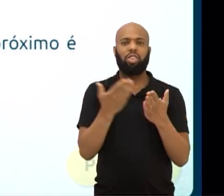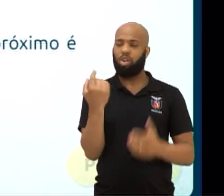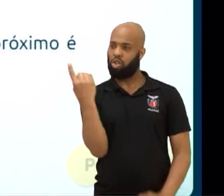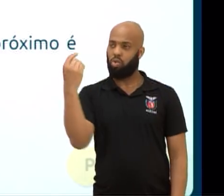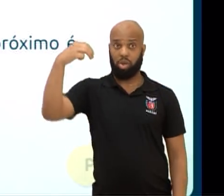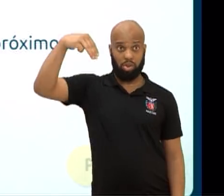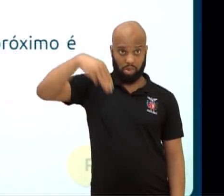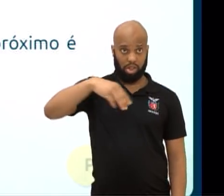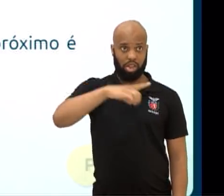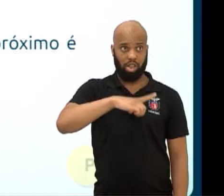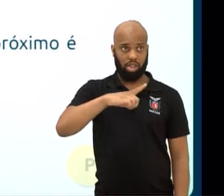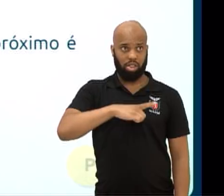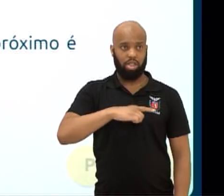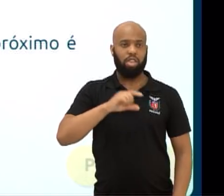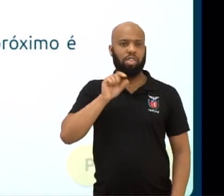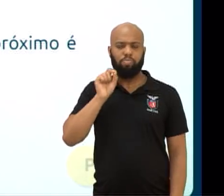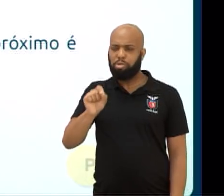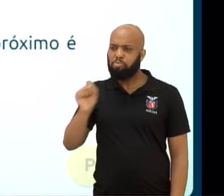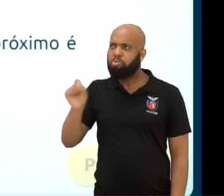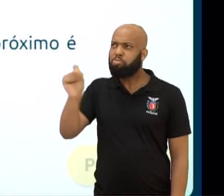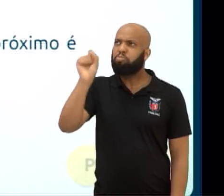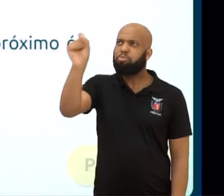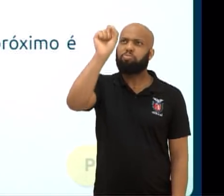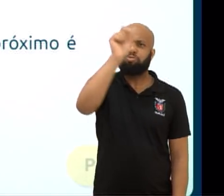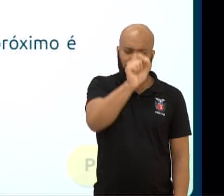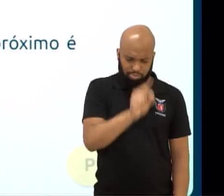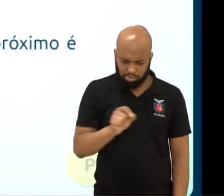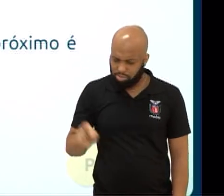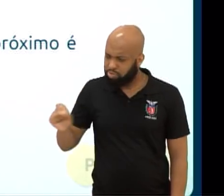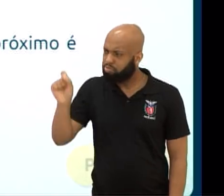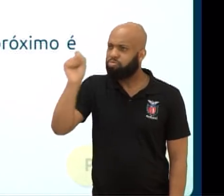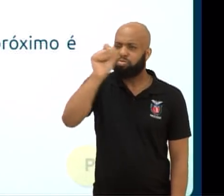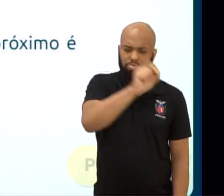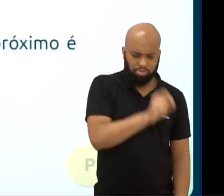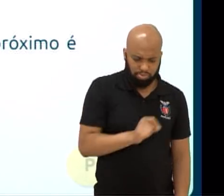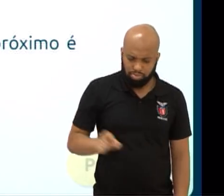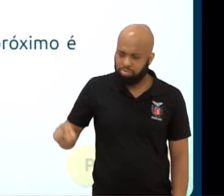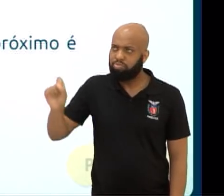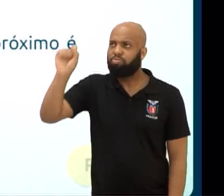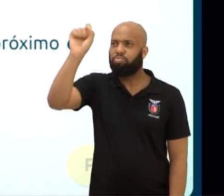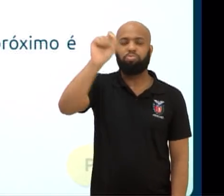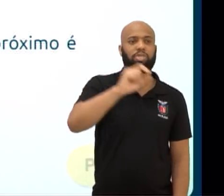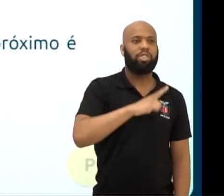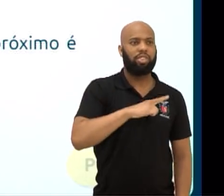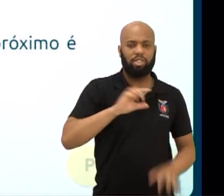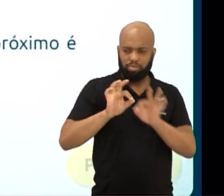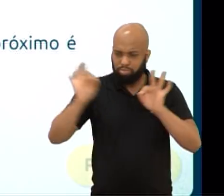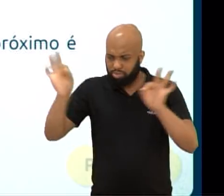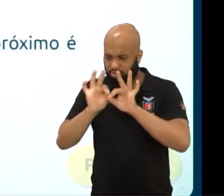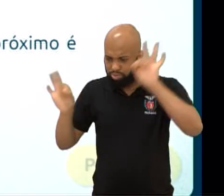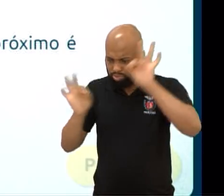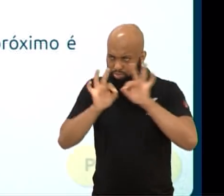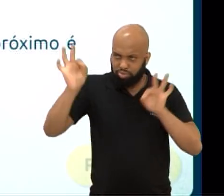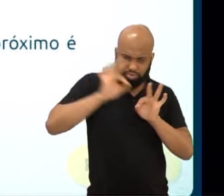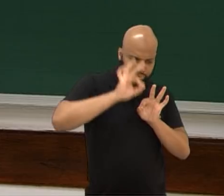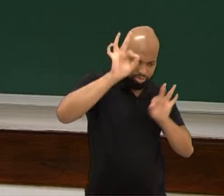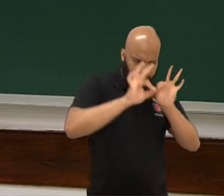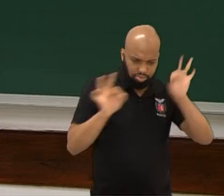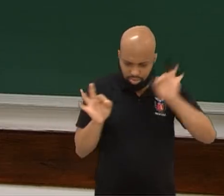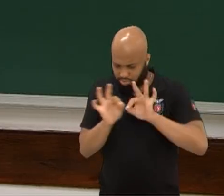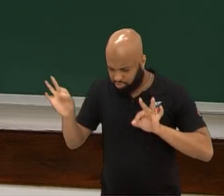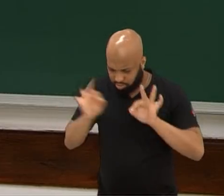metro, né? E vamos encher essa circunferência de segmentos de 1 metro, um do lado do outro. A gente vai ver